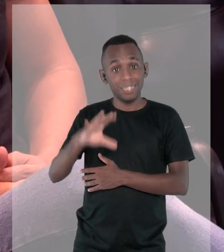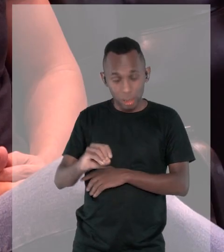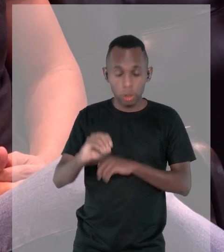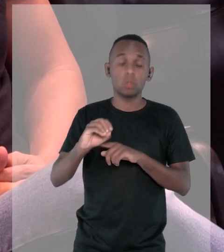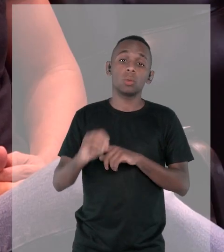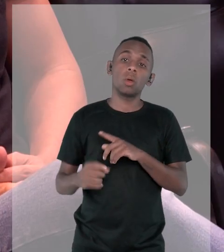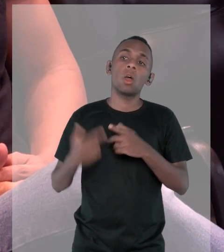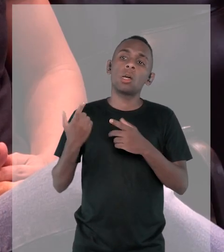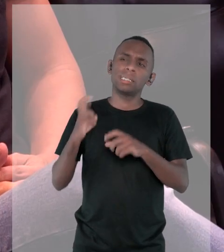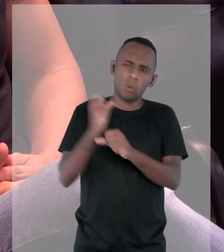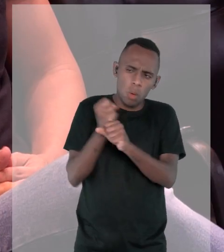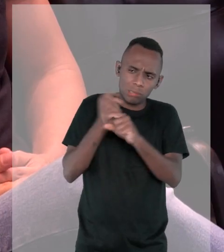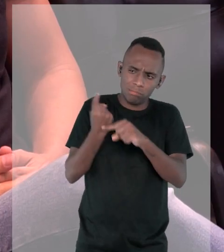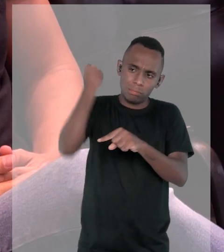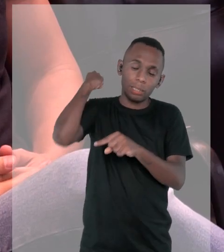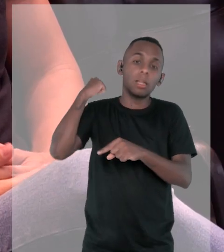gente